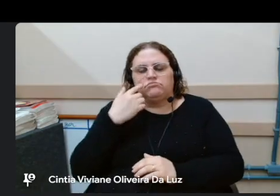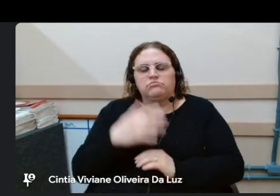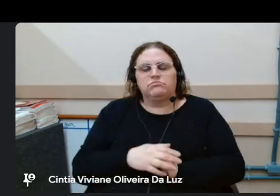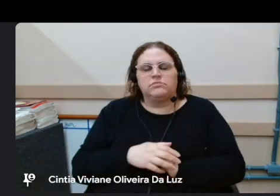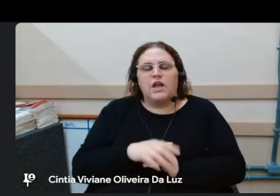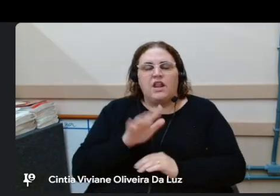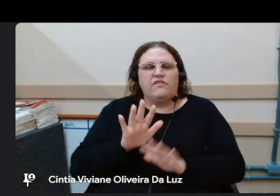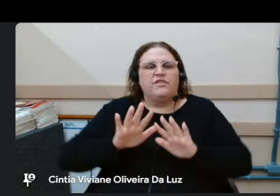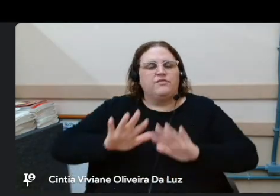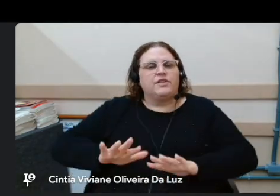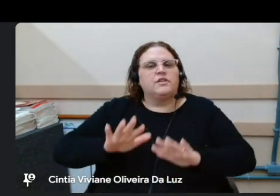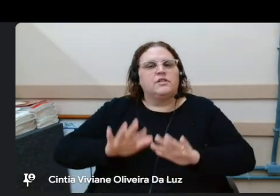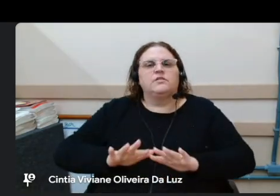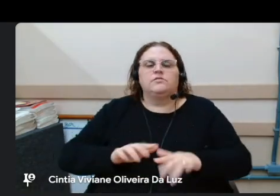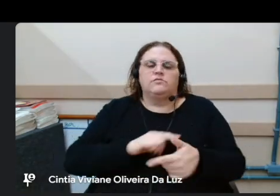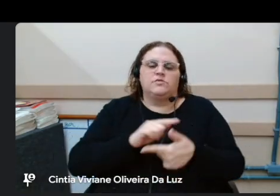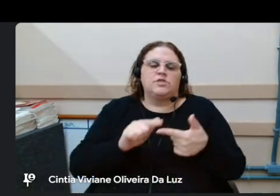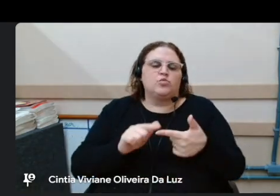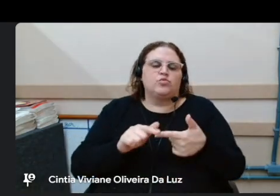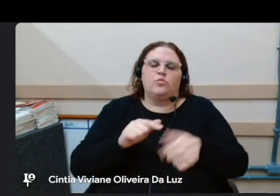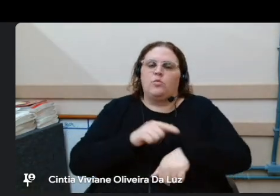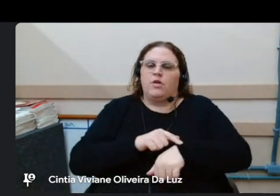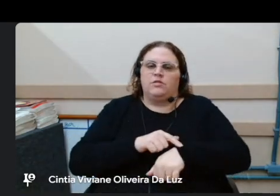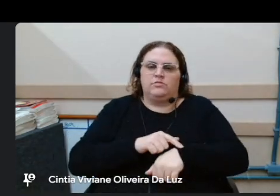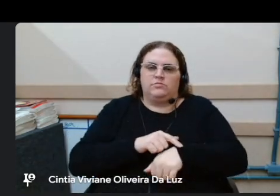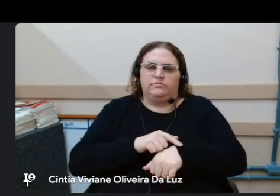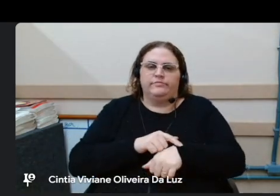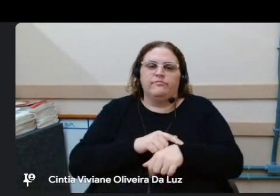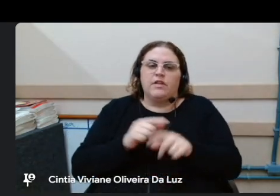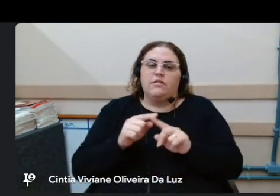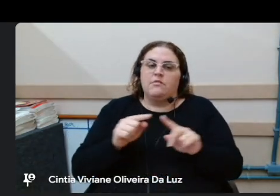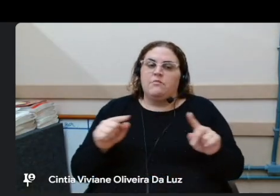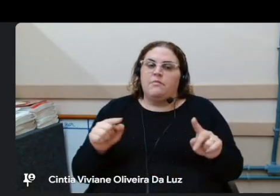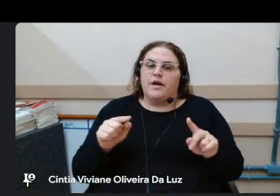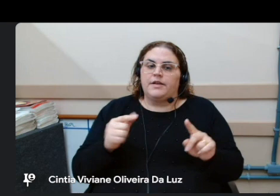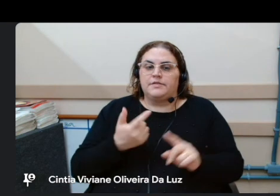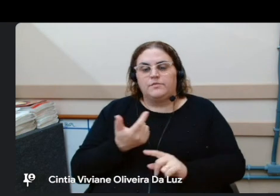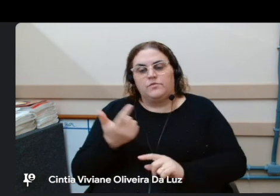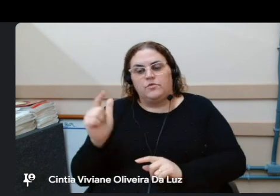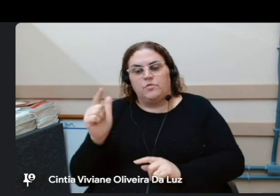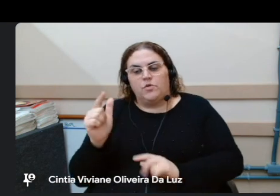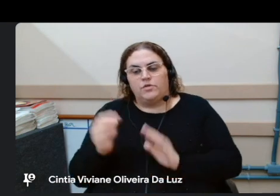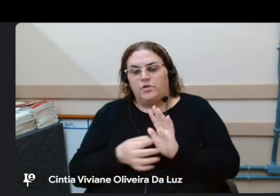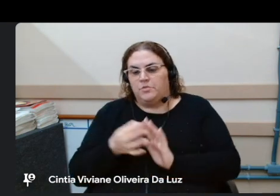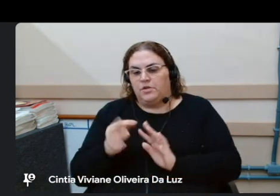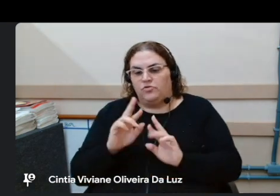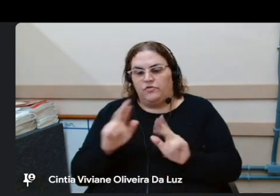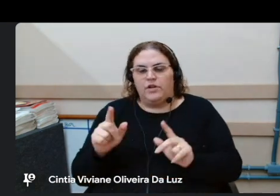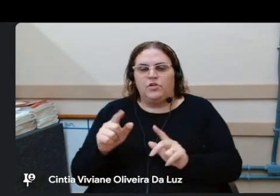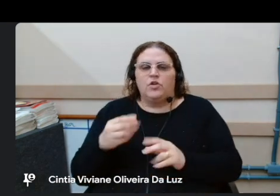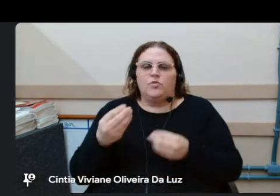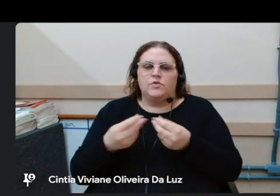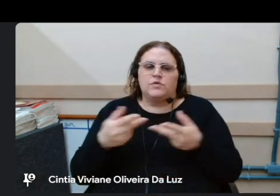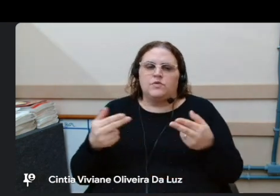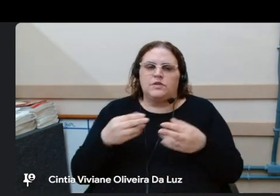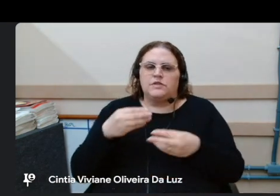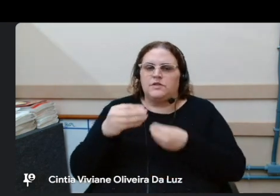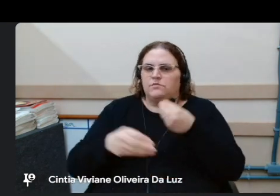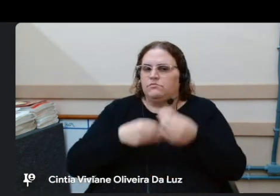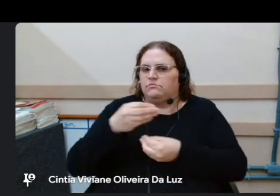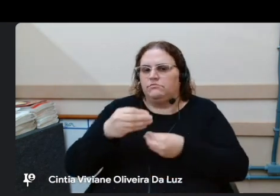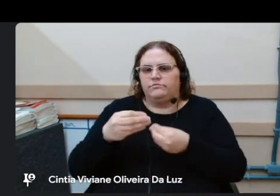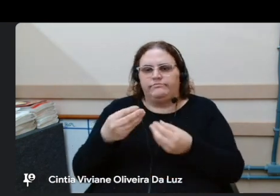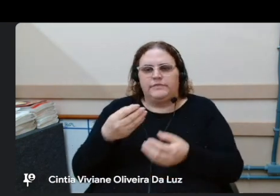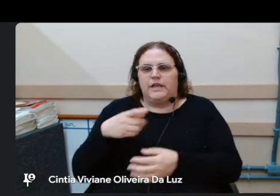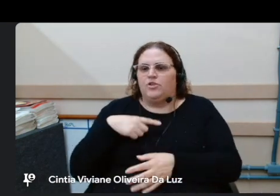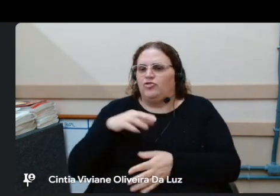um lado ela vai eh ficando num segundo plano mas por outro lado como